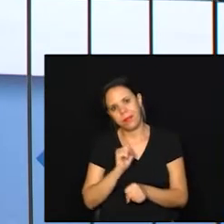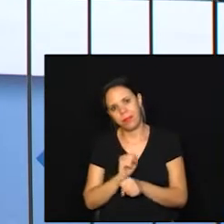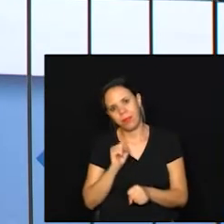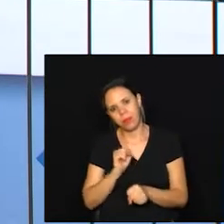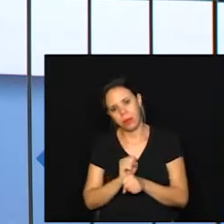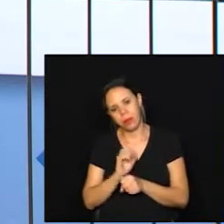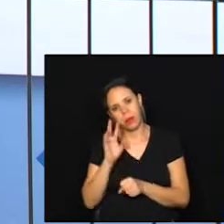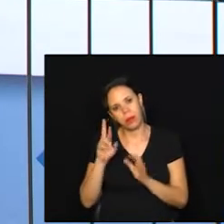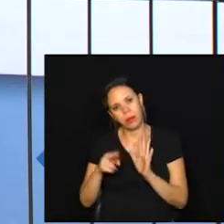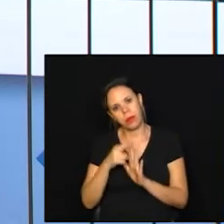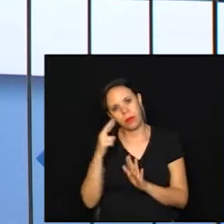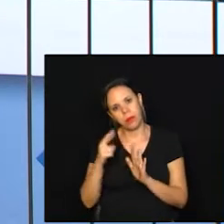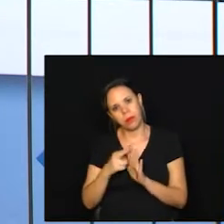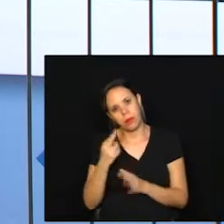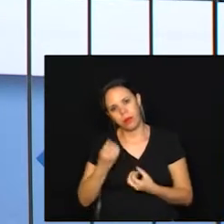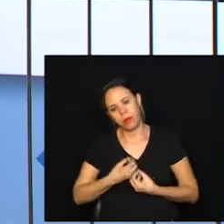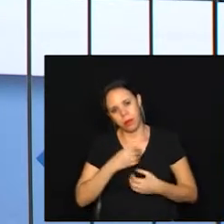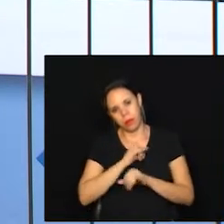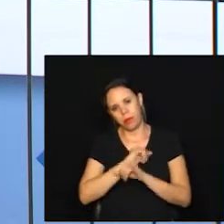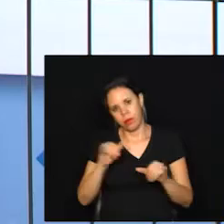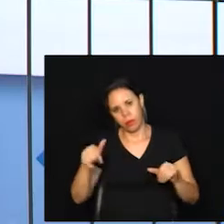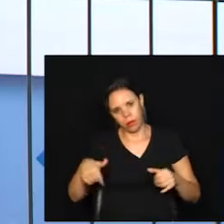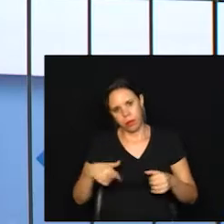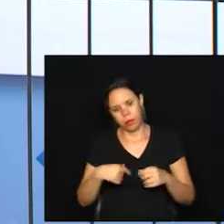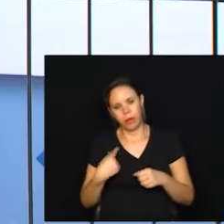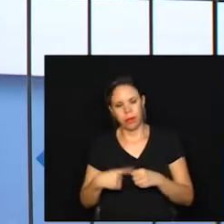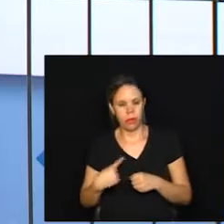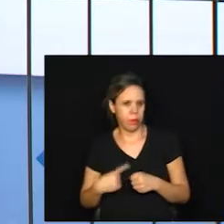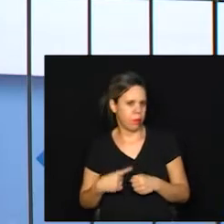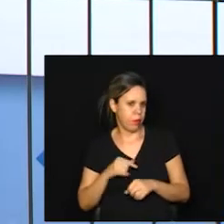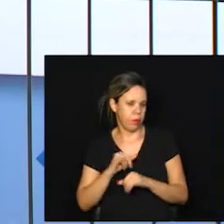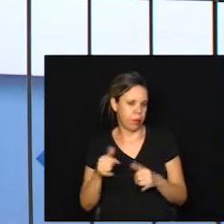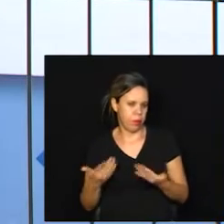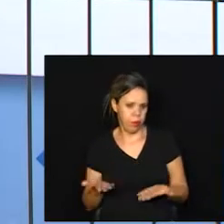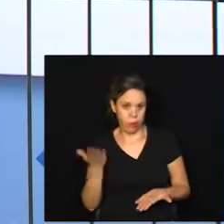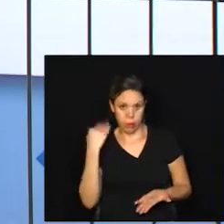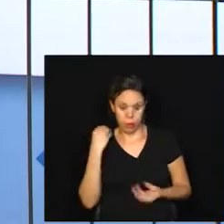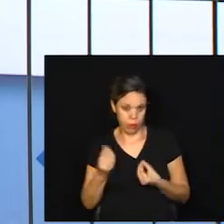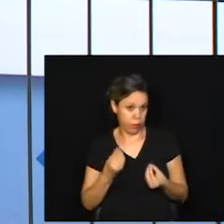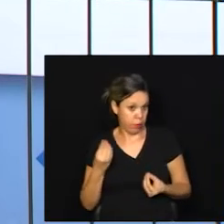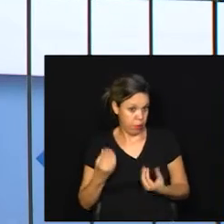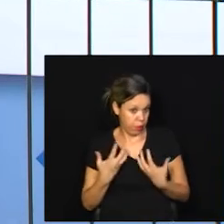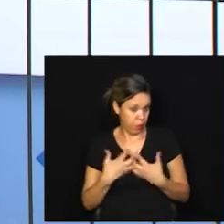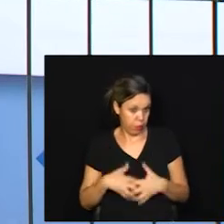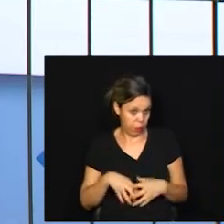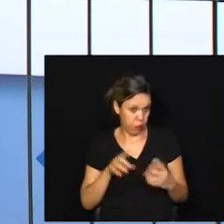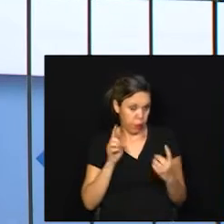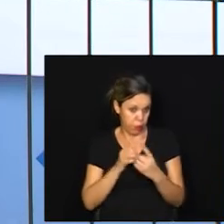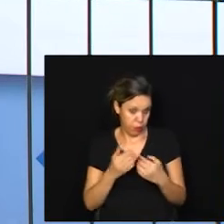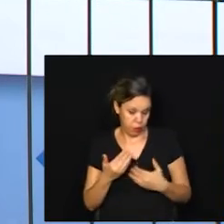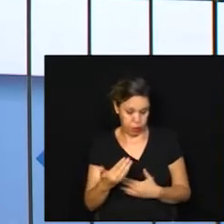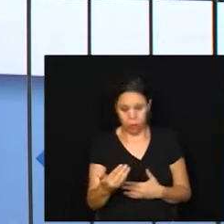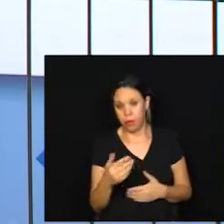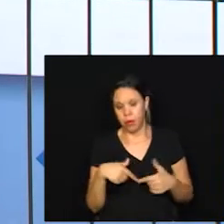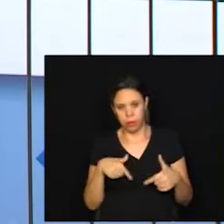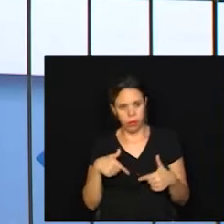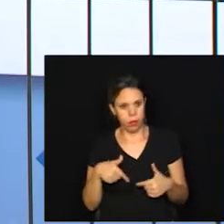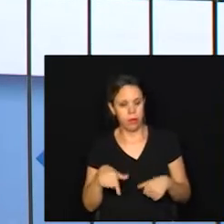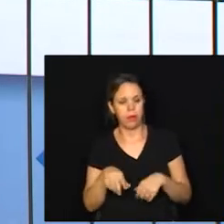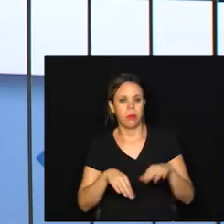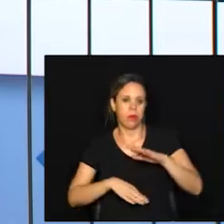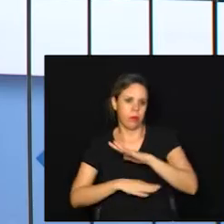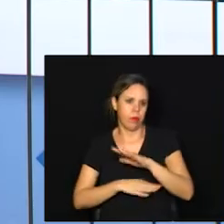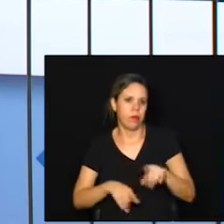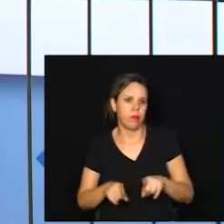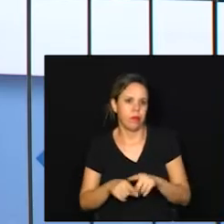essa resolução e informa aqui no Notícias do Legislativo para saber, então, como será o funcionamento aí do trabalho